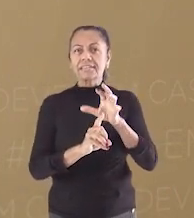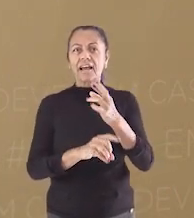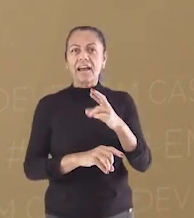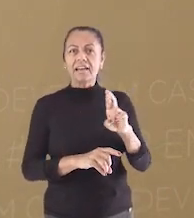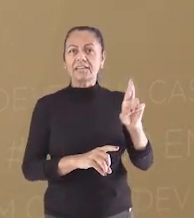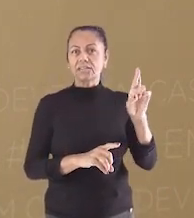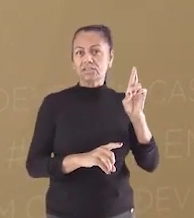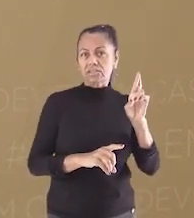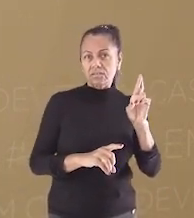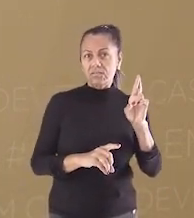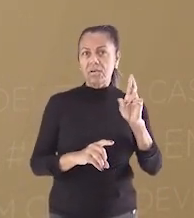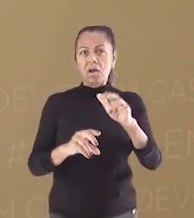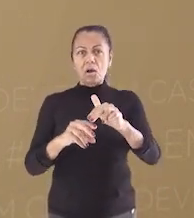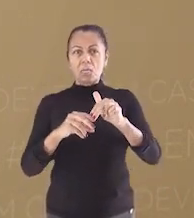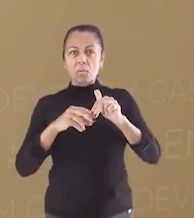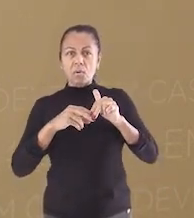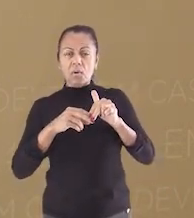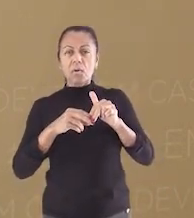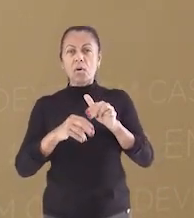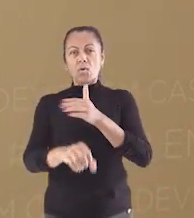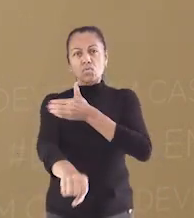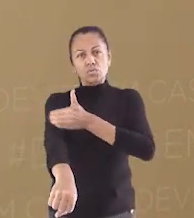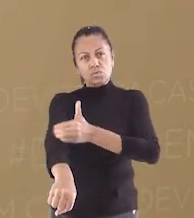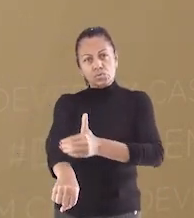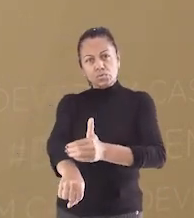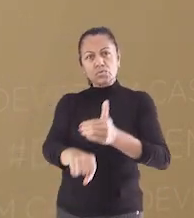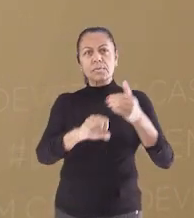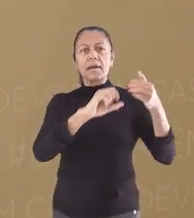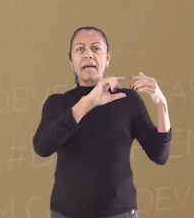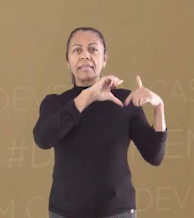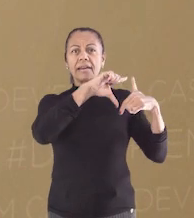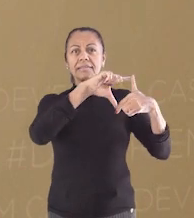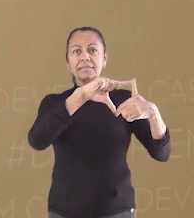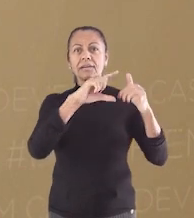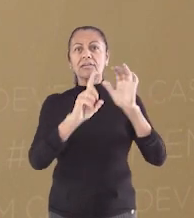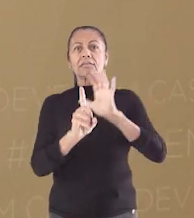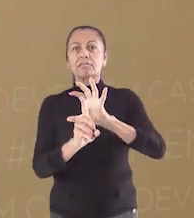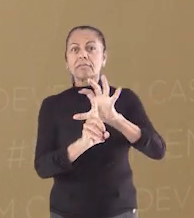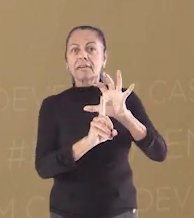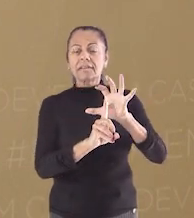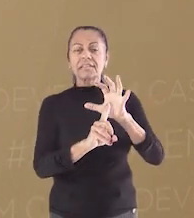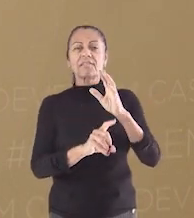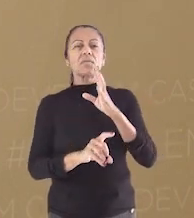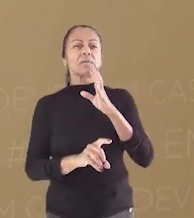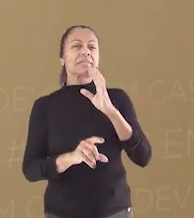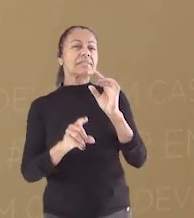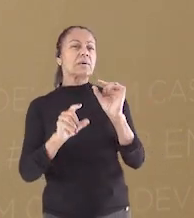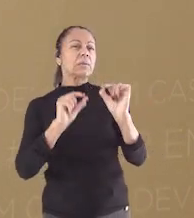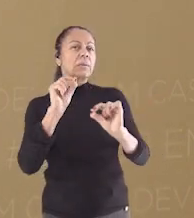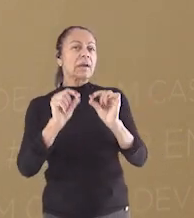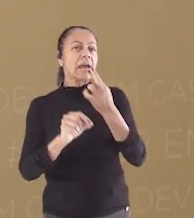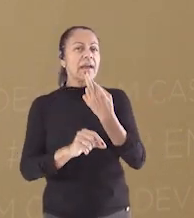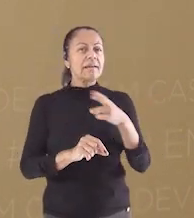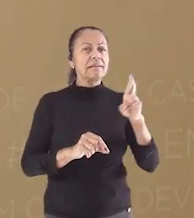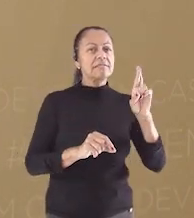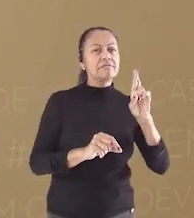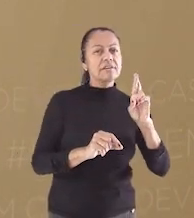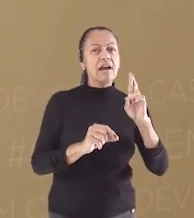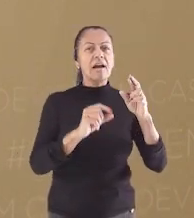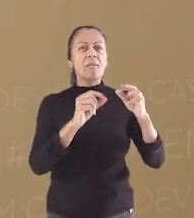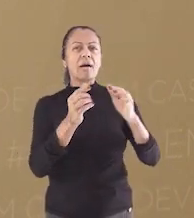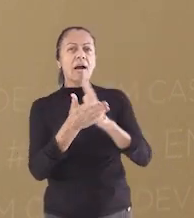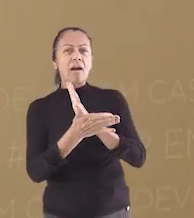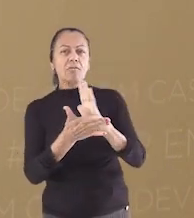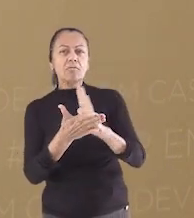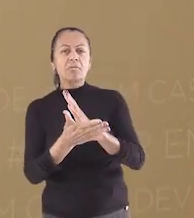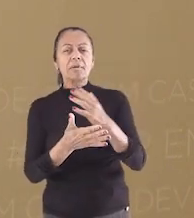dos ensinamentos das religiões por meio de seus costumes e tradições, vamos conhecer algumas religiões e seus